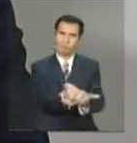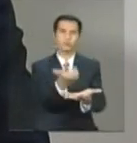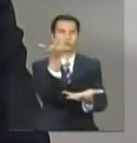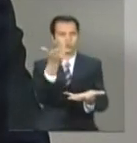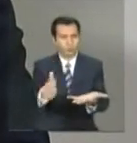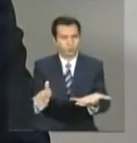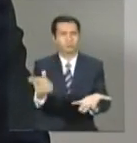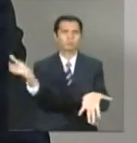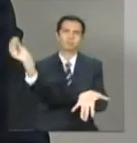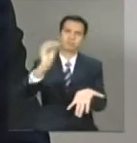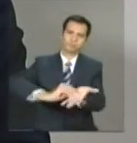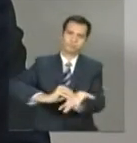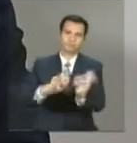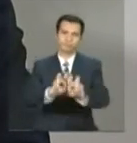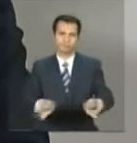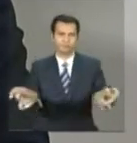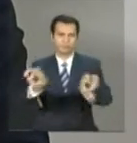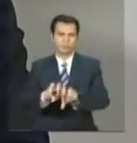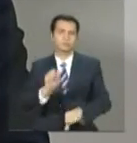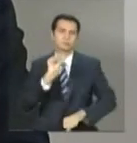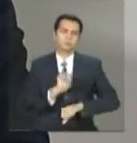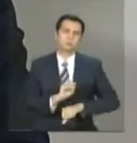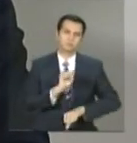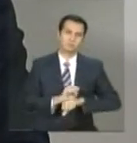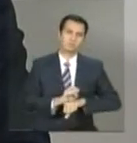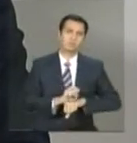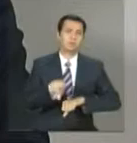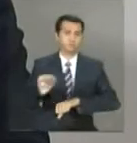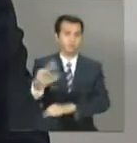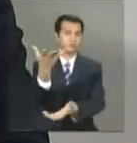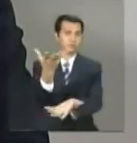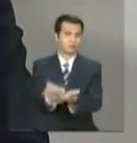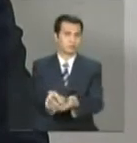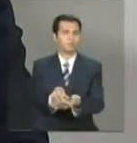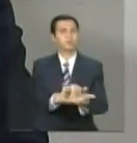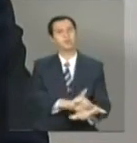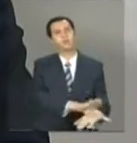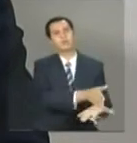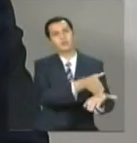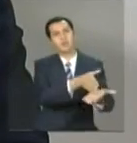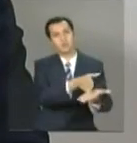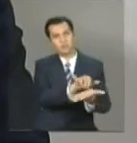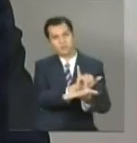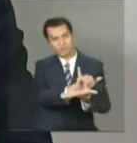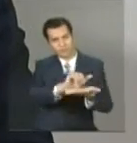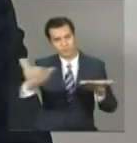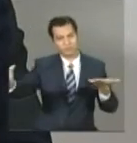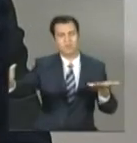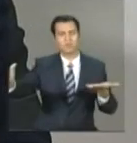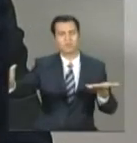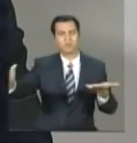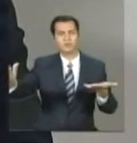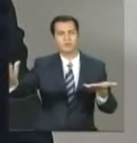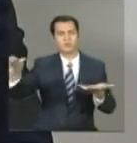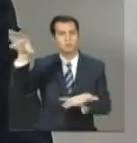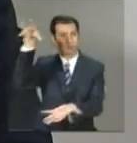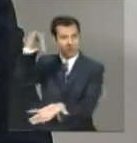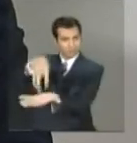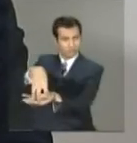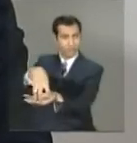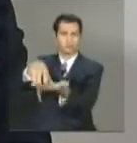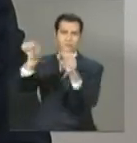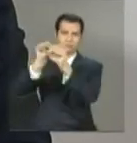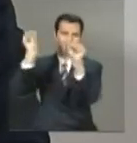aguardar o período onde esse cadastro é enviado para a base de benefício, enviado para o sistema